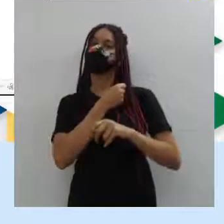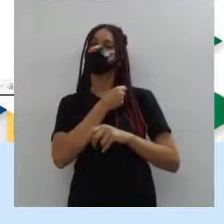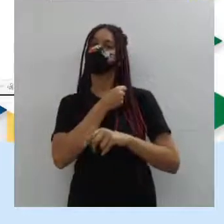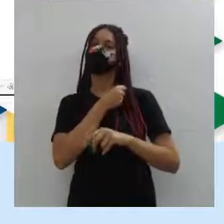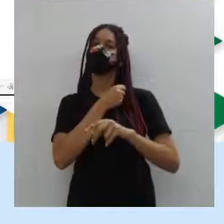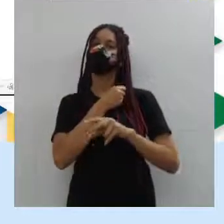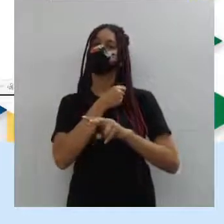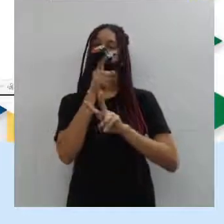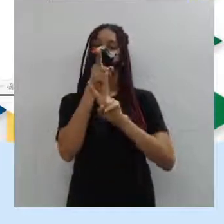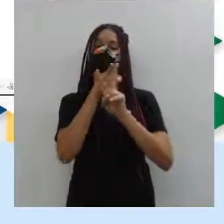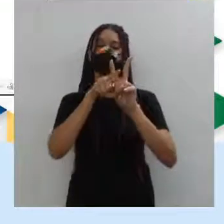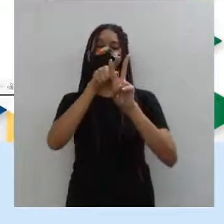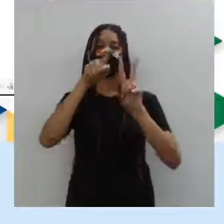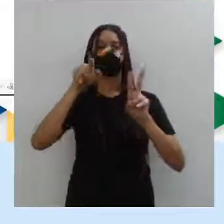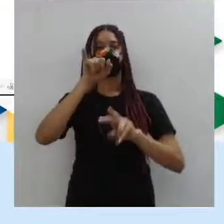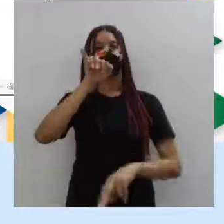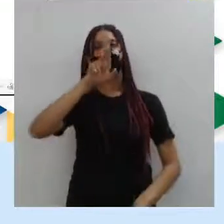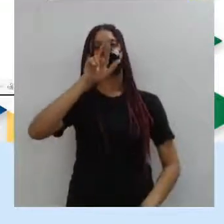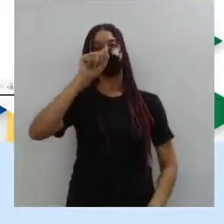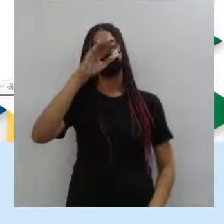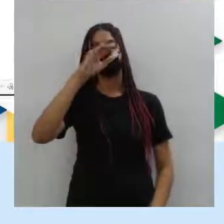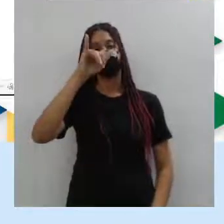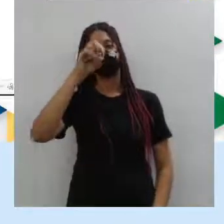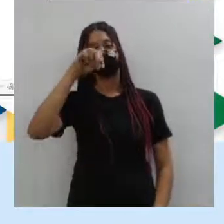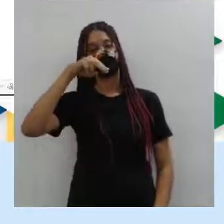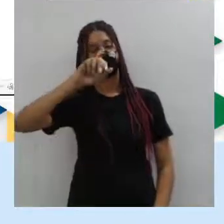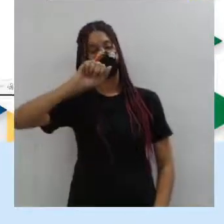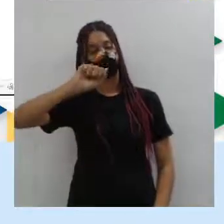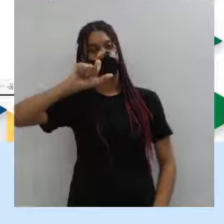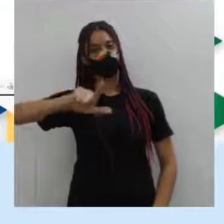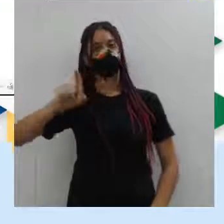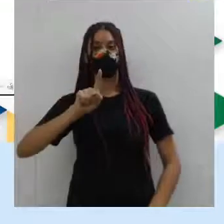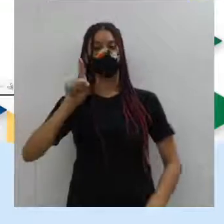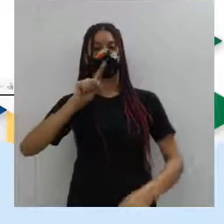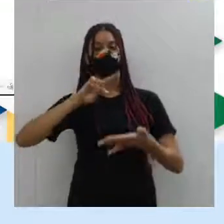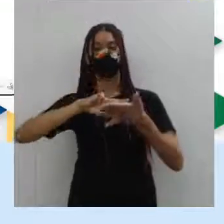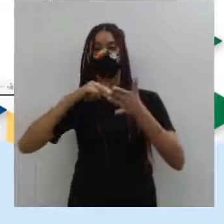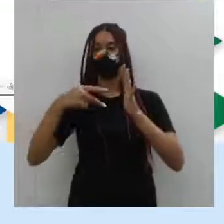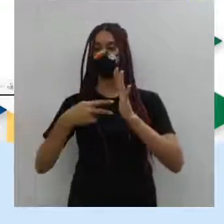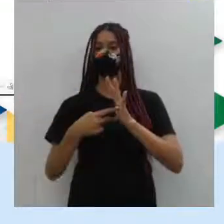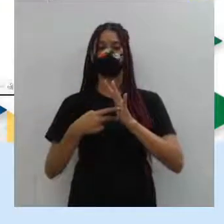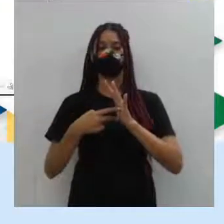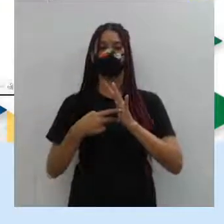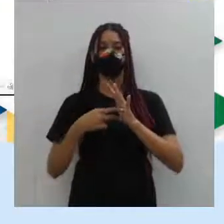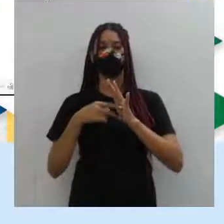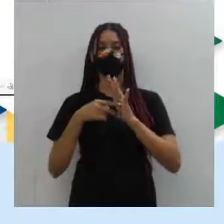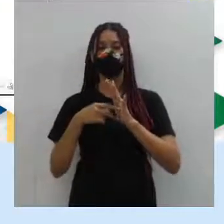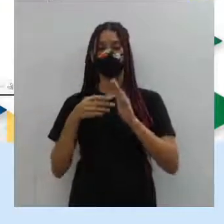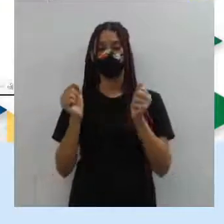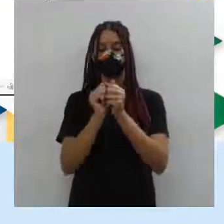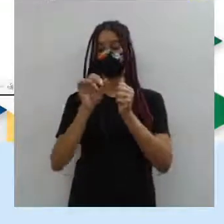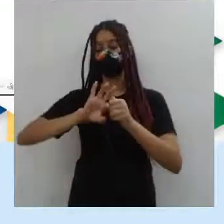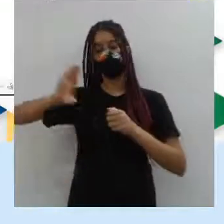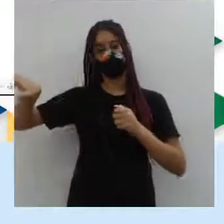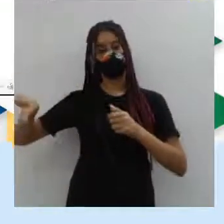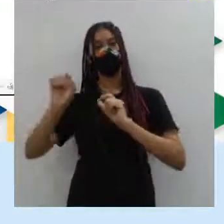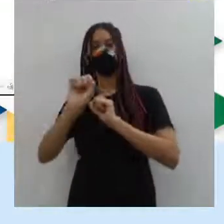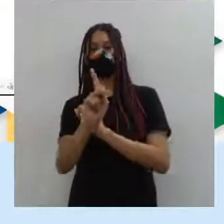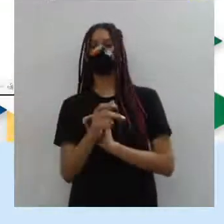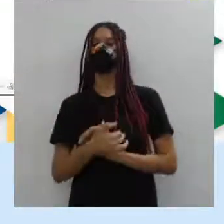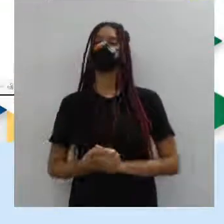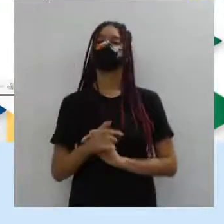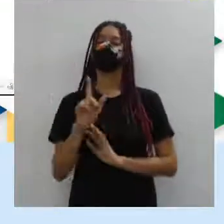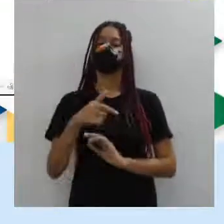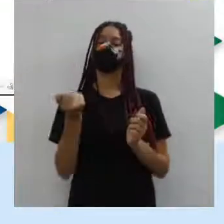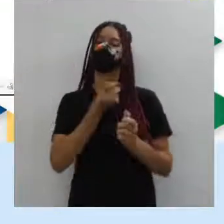irracional, tá bom? E esse número irracional não pode estar sendo representado, ele fica de fora, não esquece, são